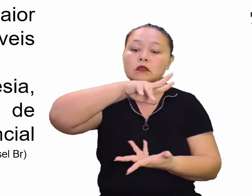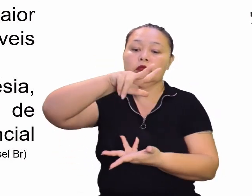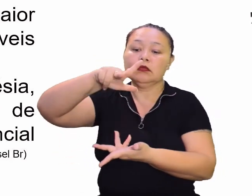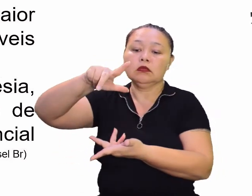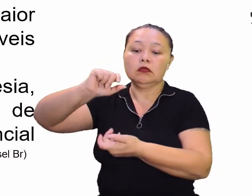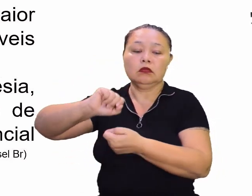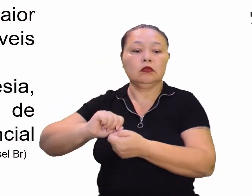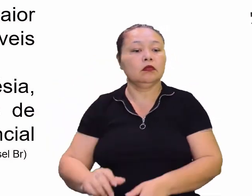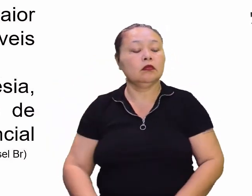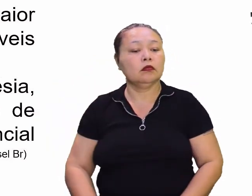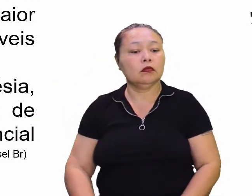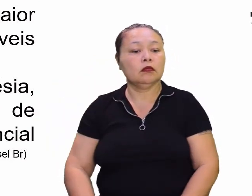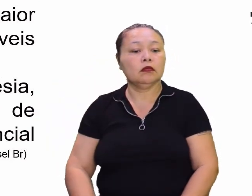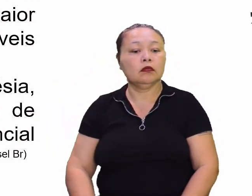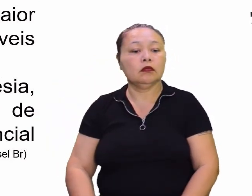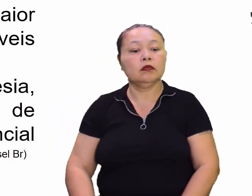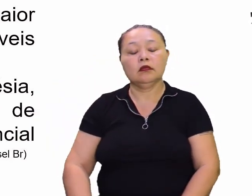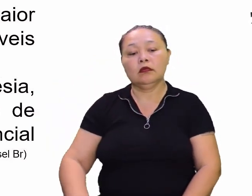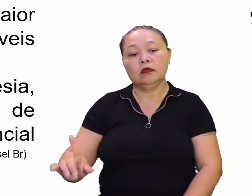Muito bem.